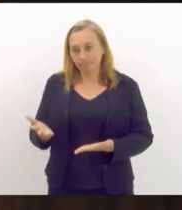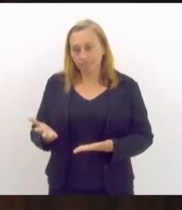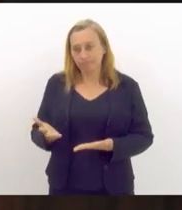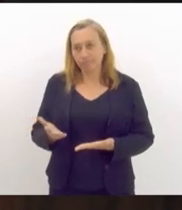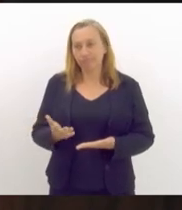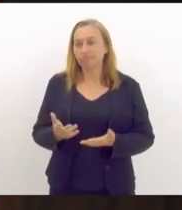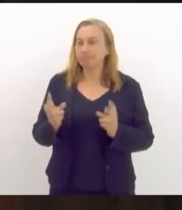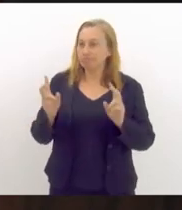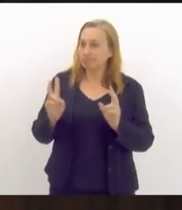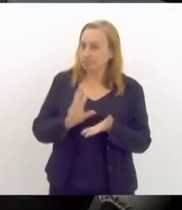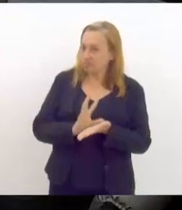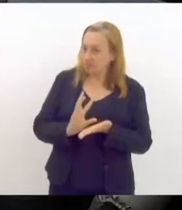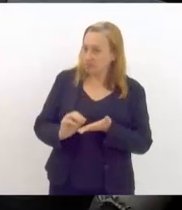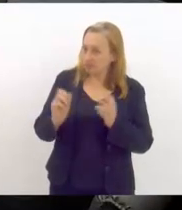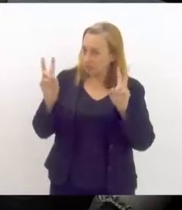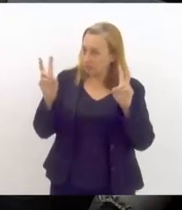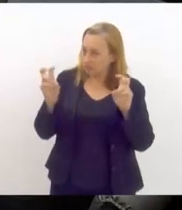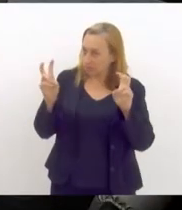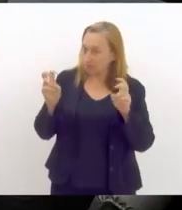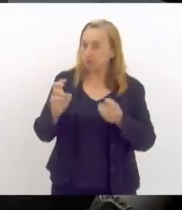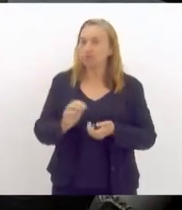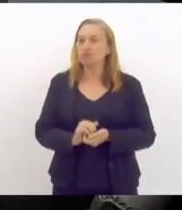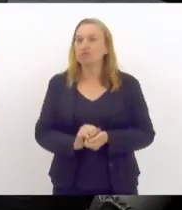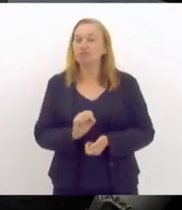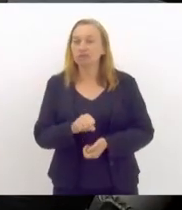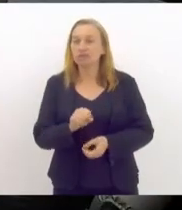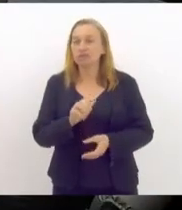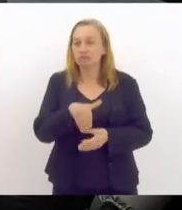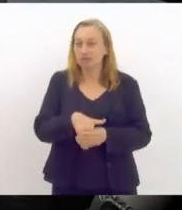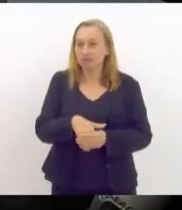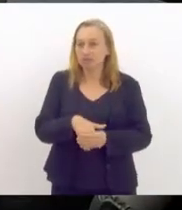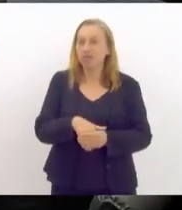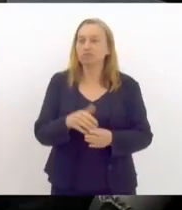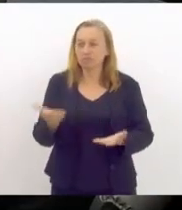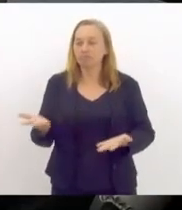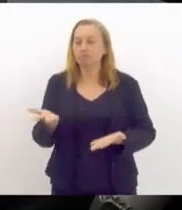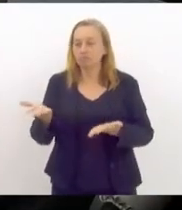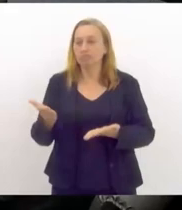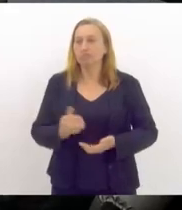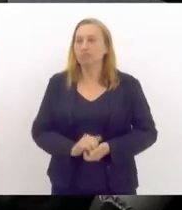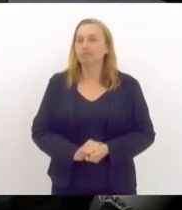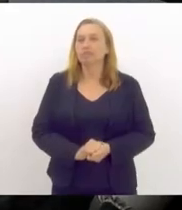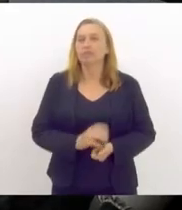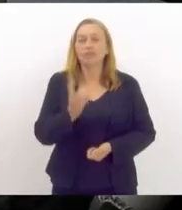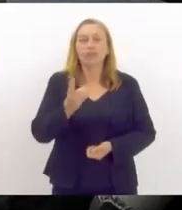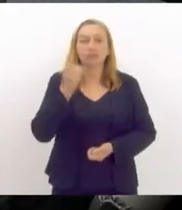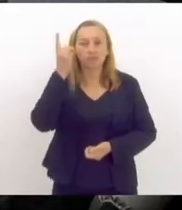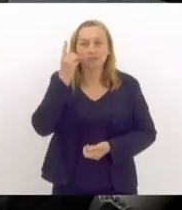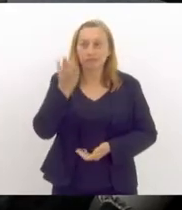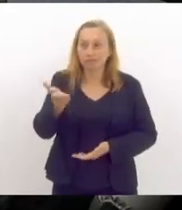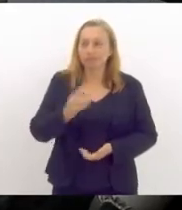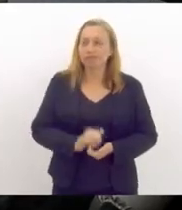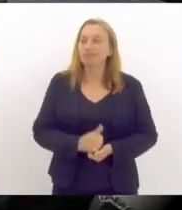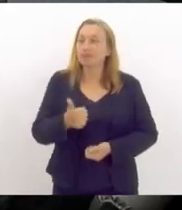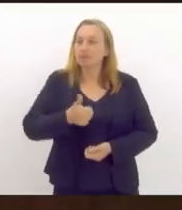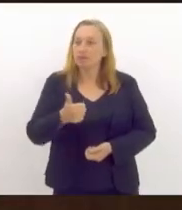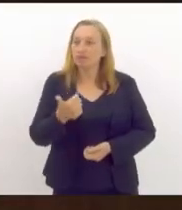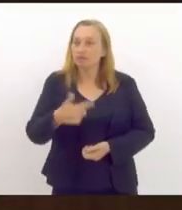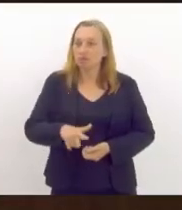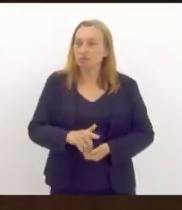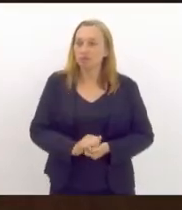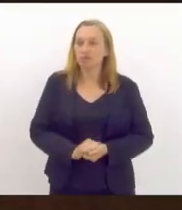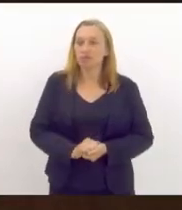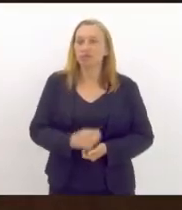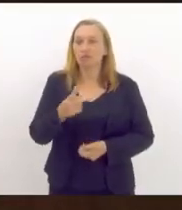sobre a pauta sobre é sobre a votação a votação hoje não primeiro mais uma vez falando